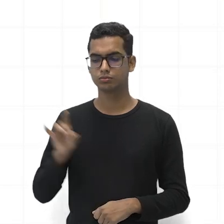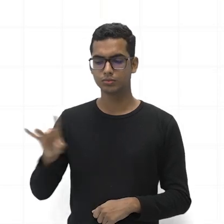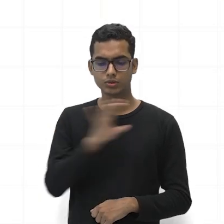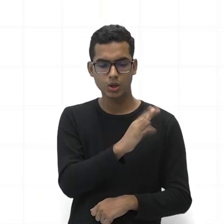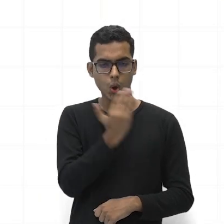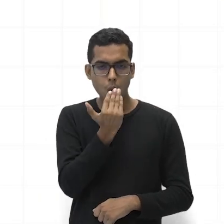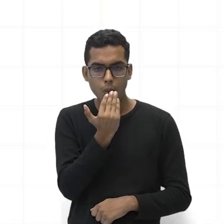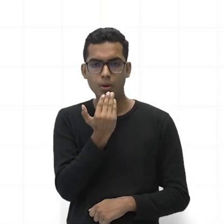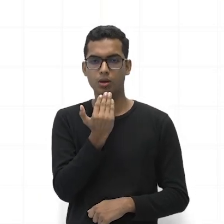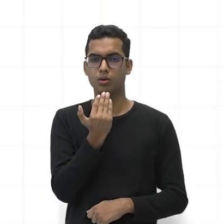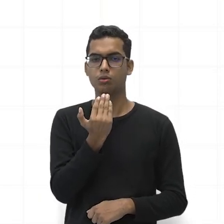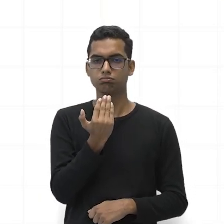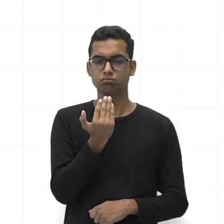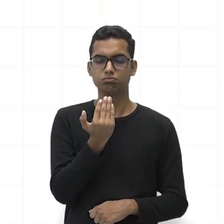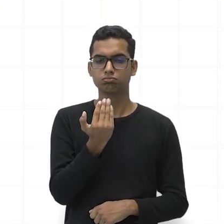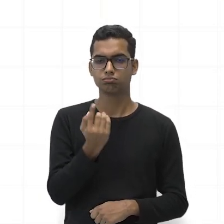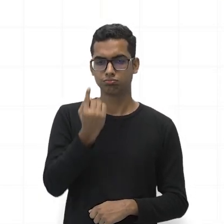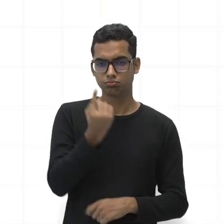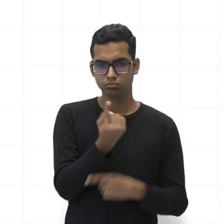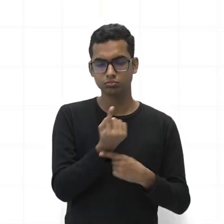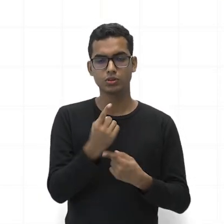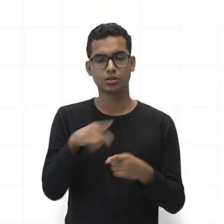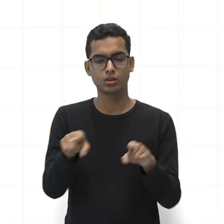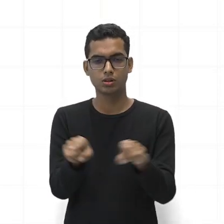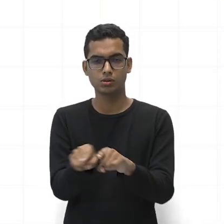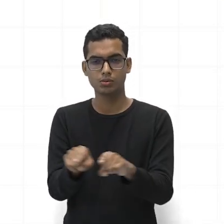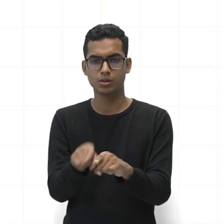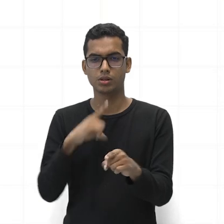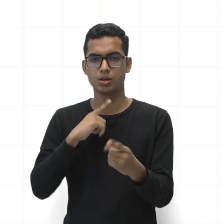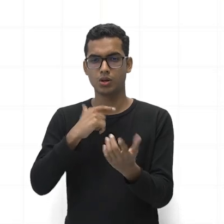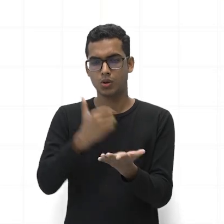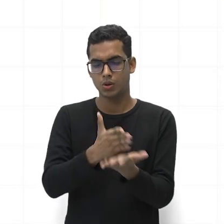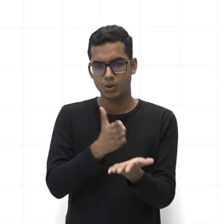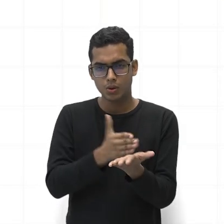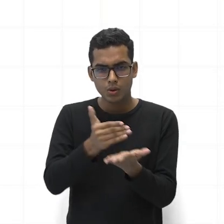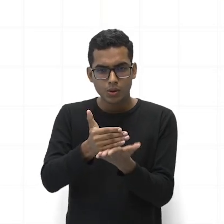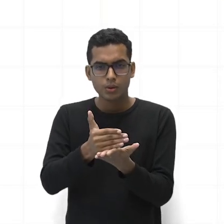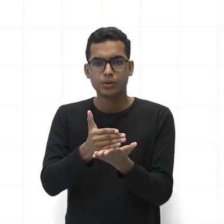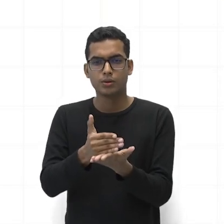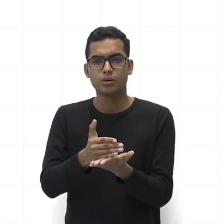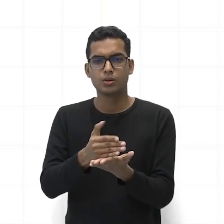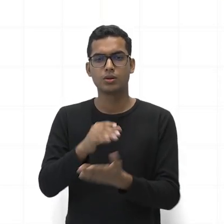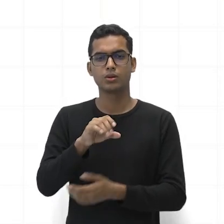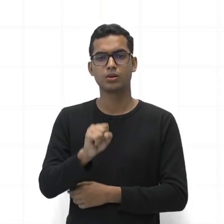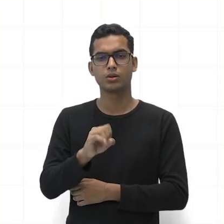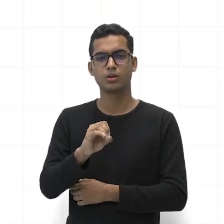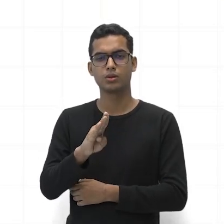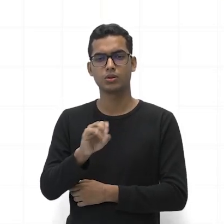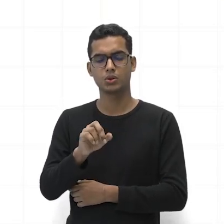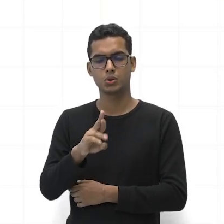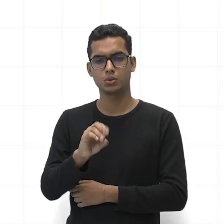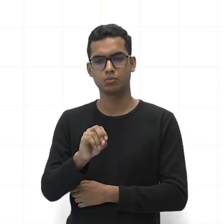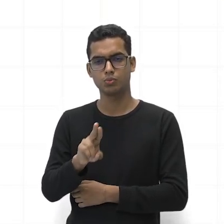também 1/3 desse bolo. Marca bem essa ideia aí do que sobrou, porque nós vamos